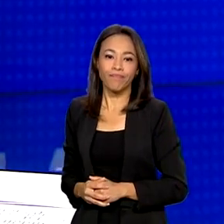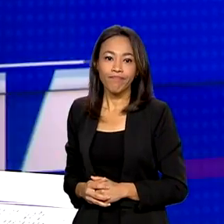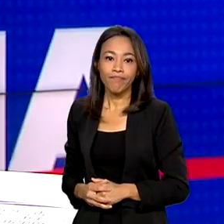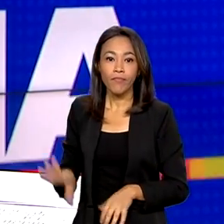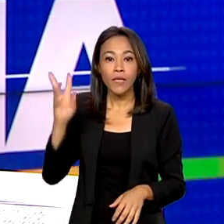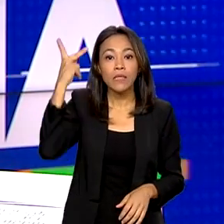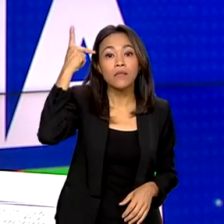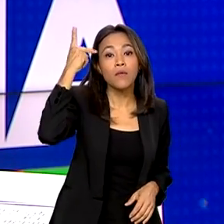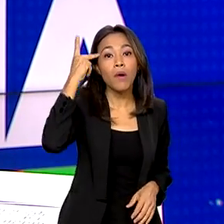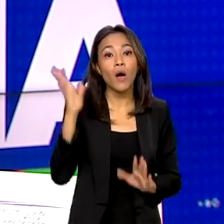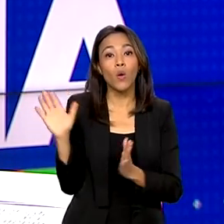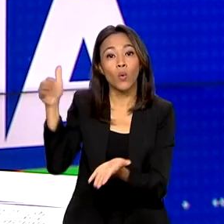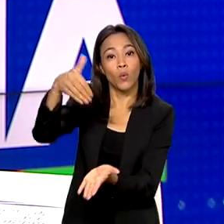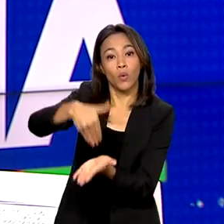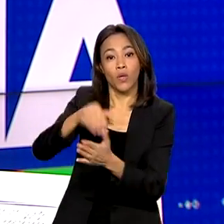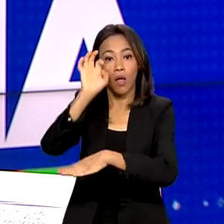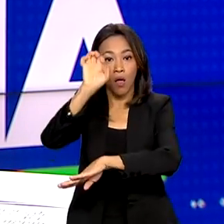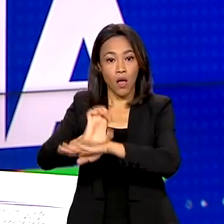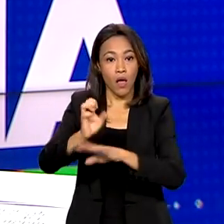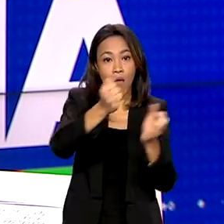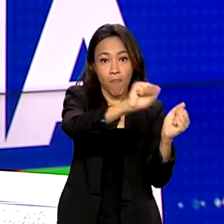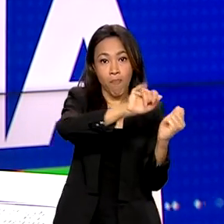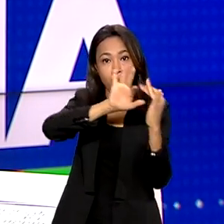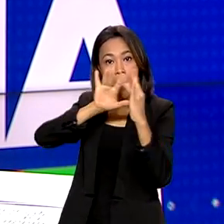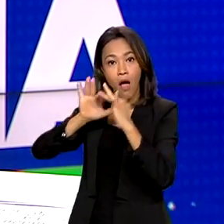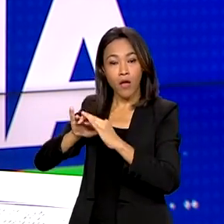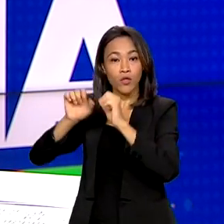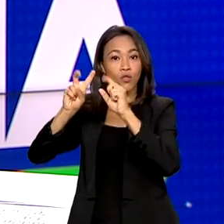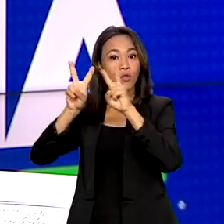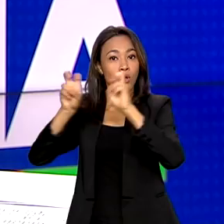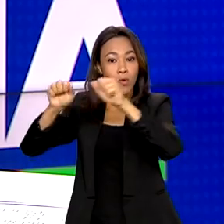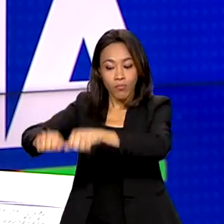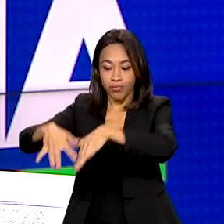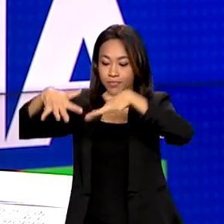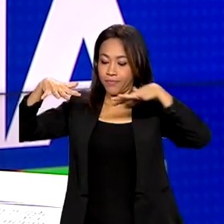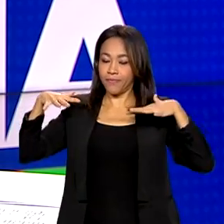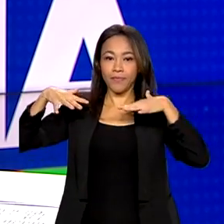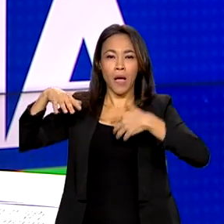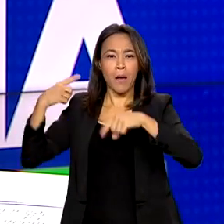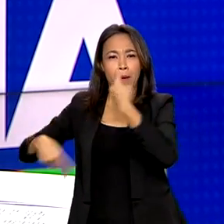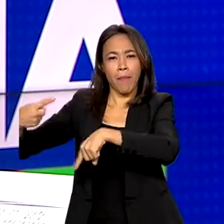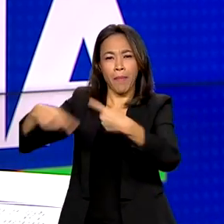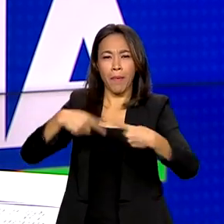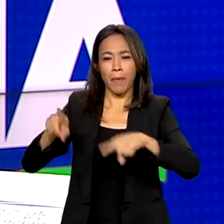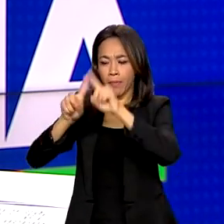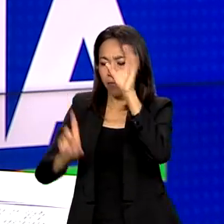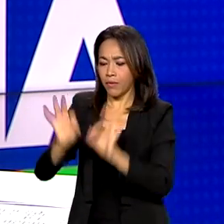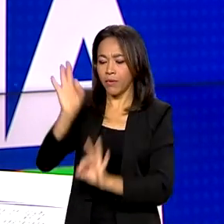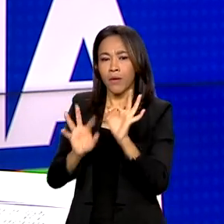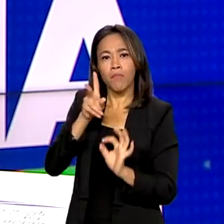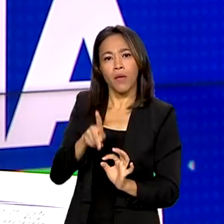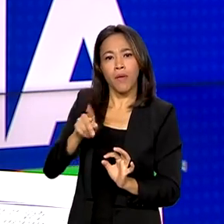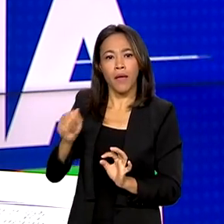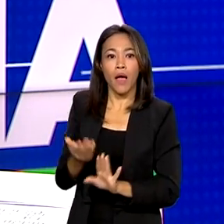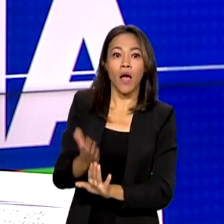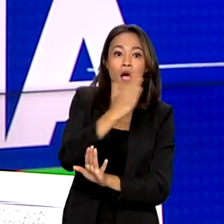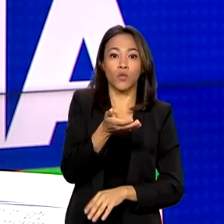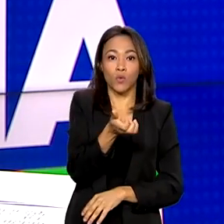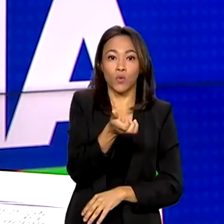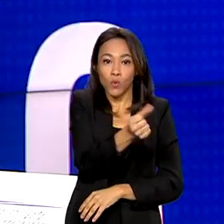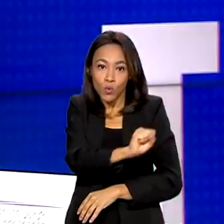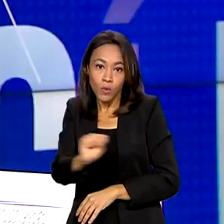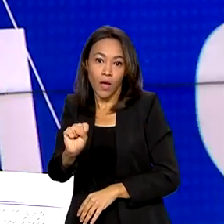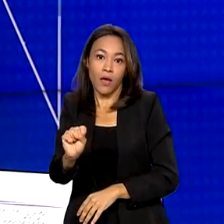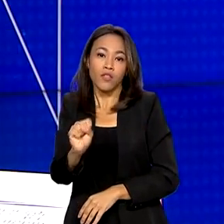São Paulo foi o último estado a receber as plenárias do Plano Plurianual Participativo. Antes do Sudeste, os encontros